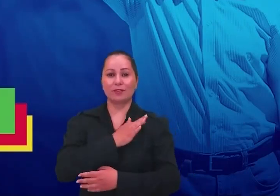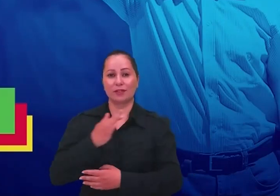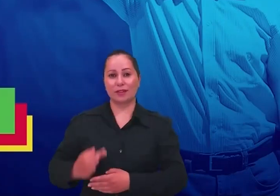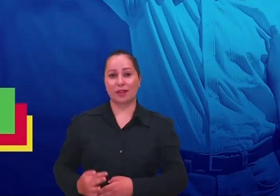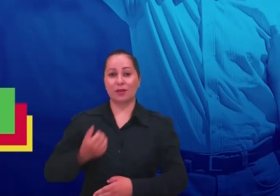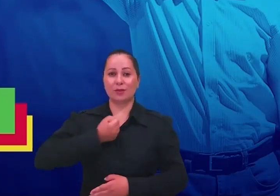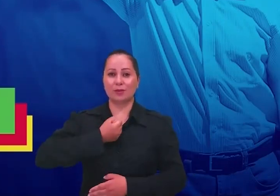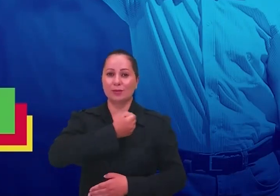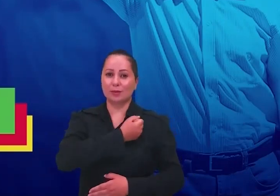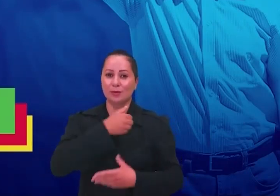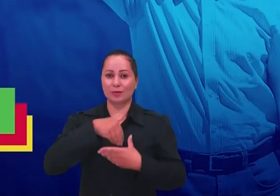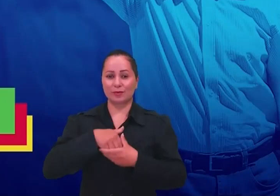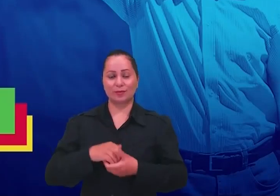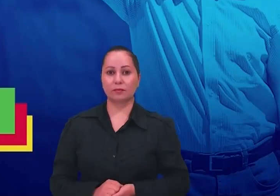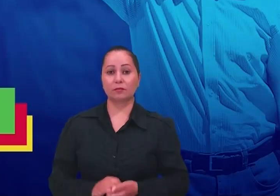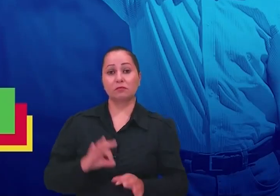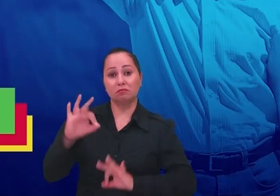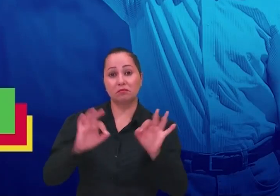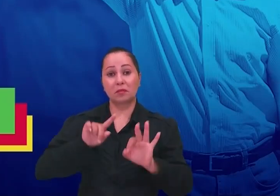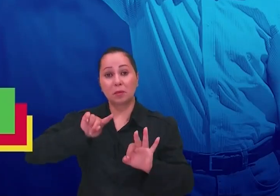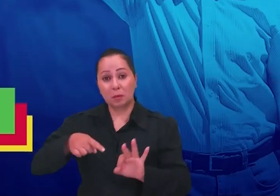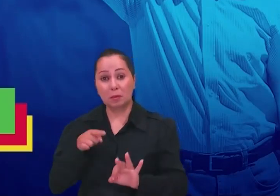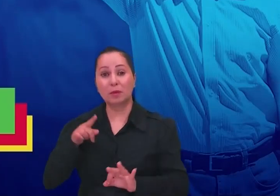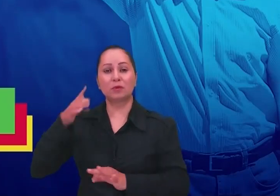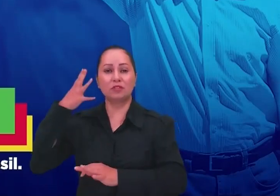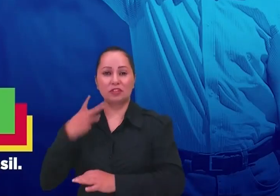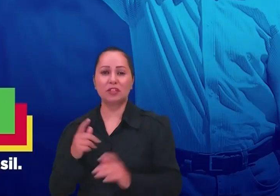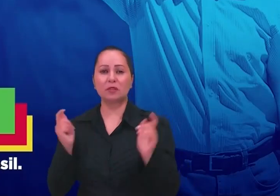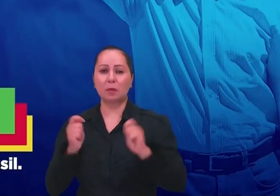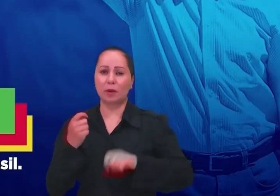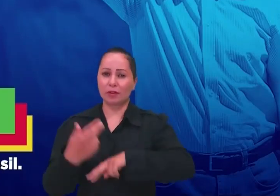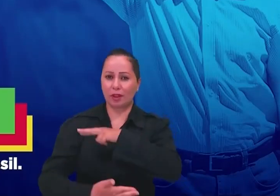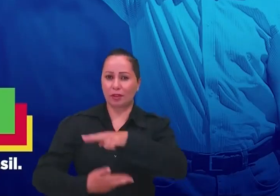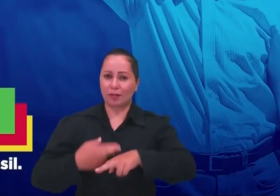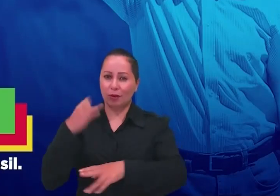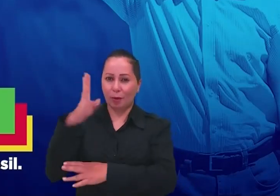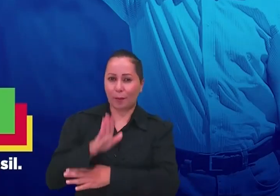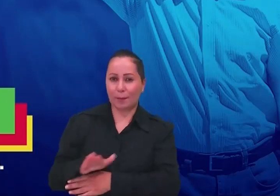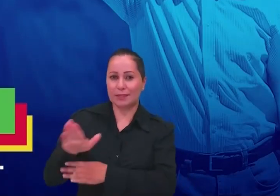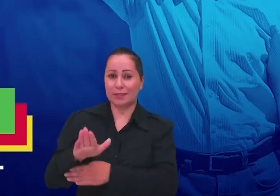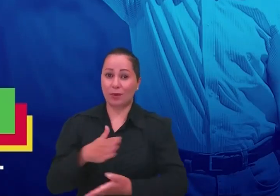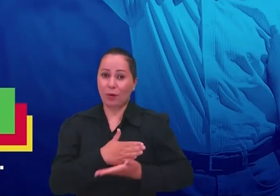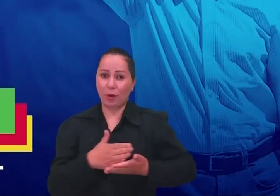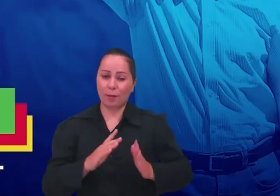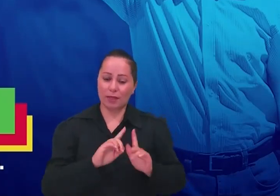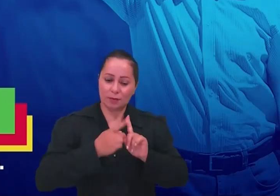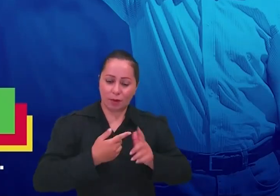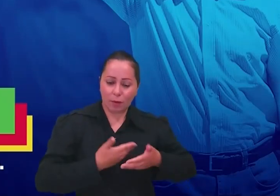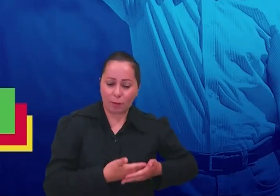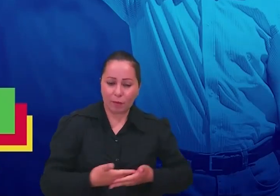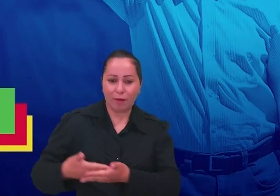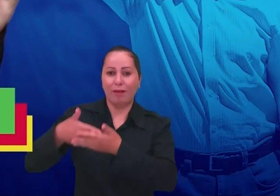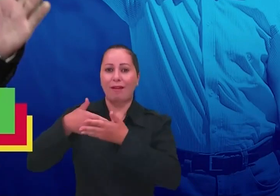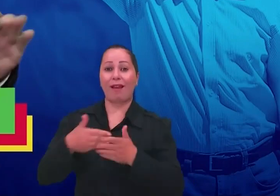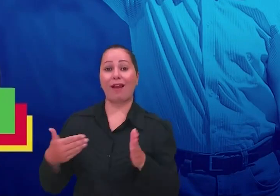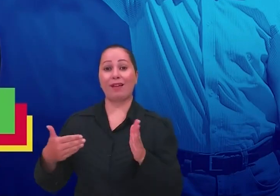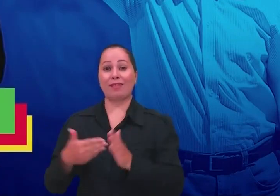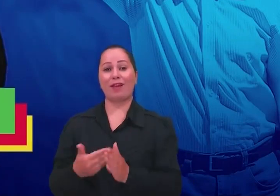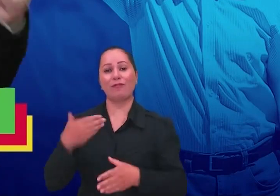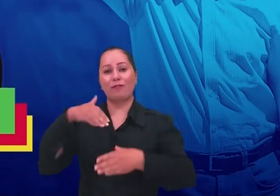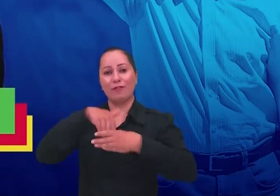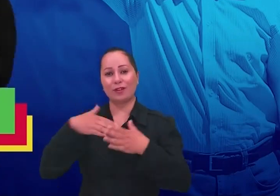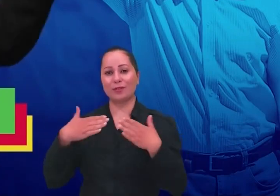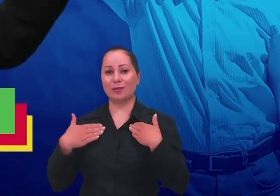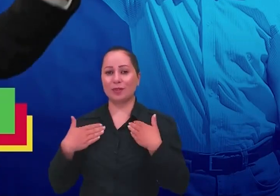Federal, número 1274. Projeto Mil Dias, que vai revolucionar o Brasil, desde a barriga da mãe. O Delto